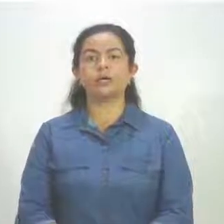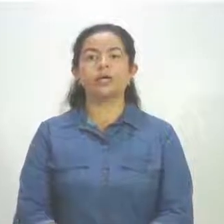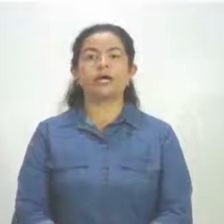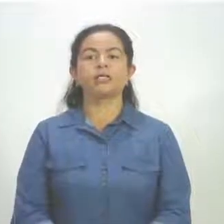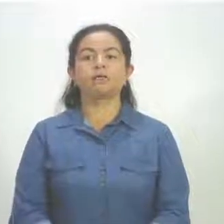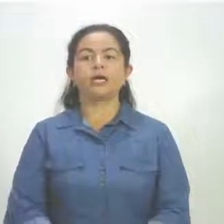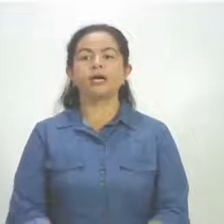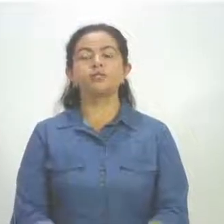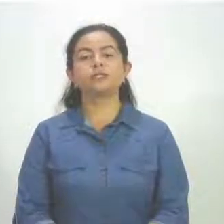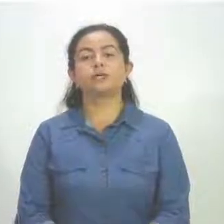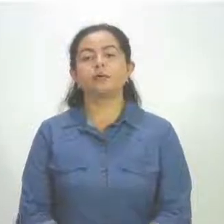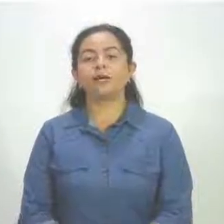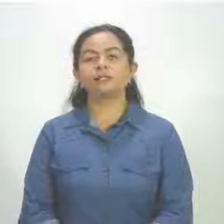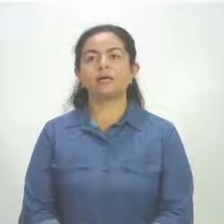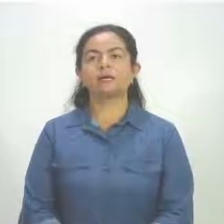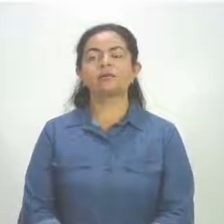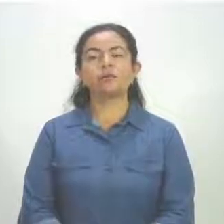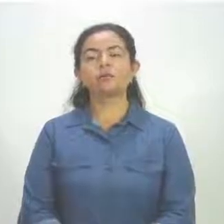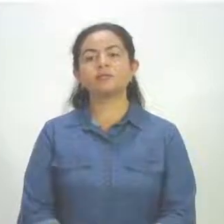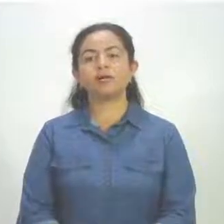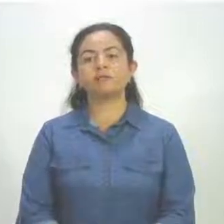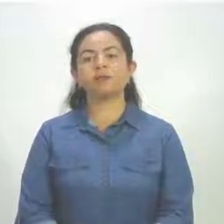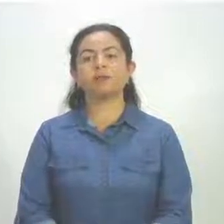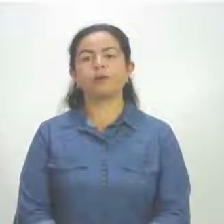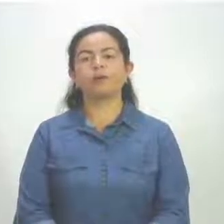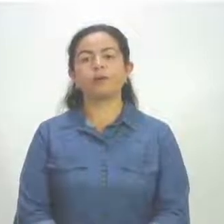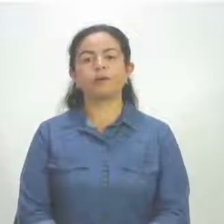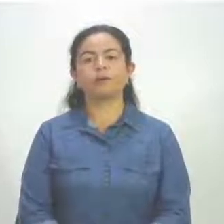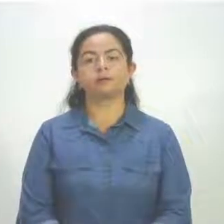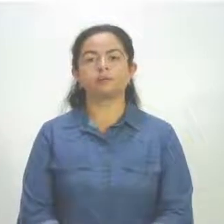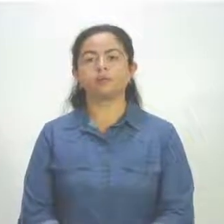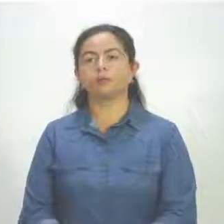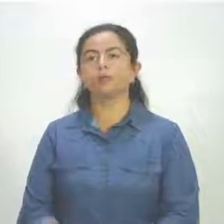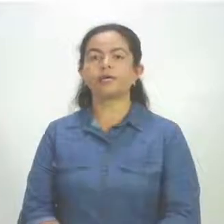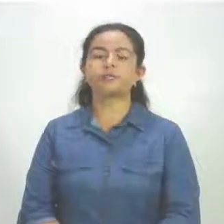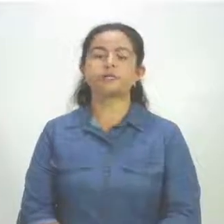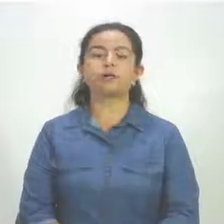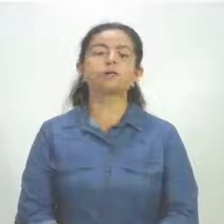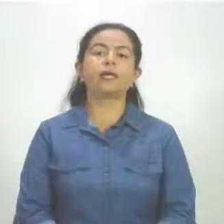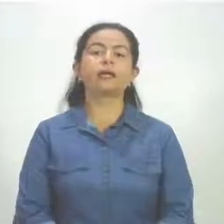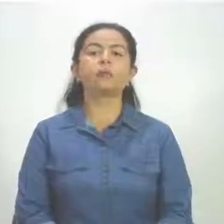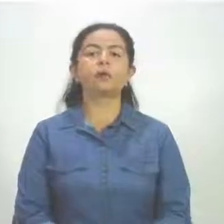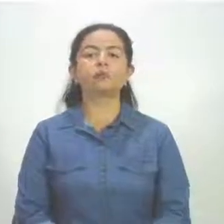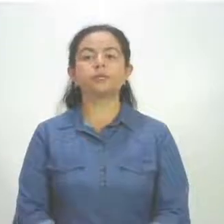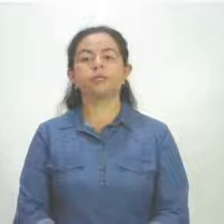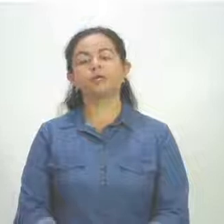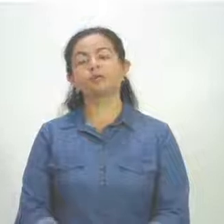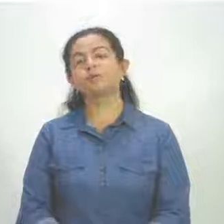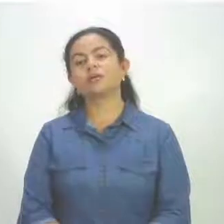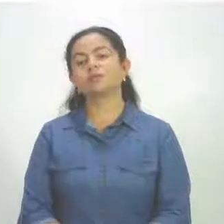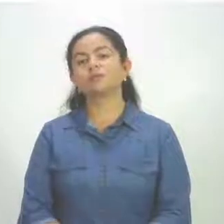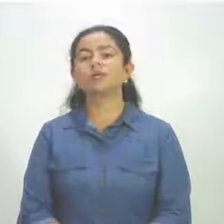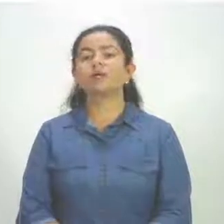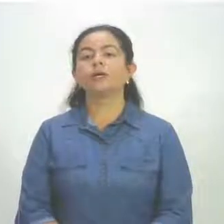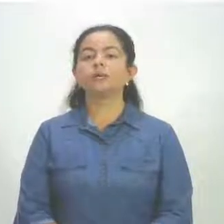próprias atividades, mas ela não foi possível a concretização dela por conta que nem todos